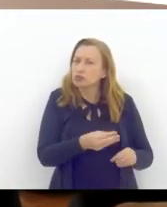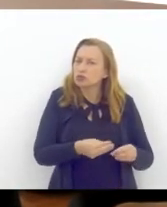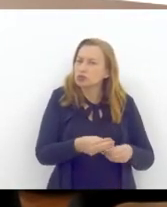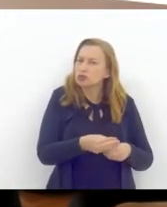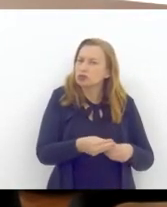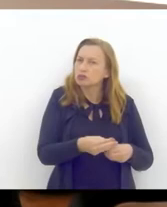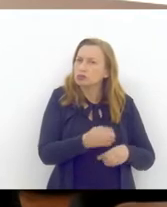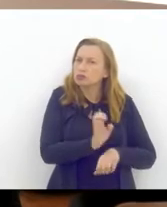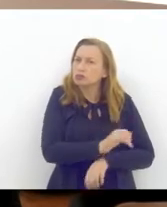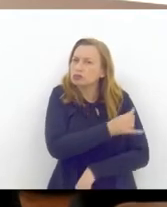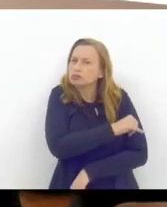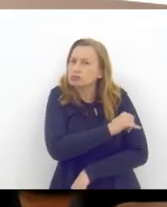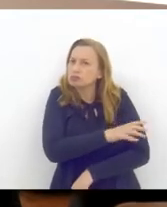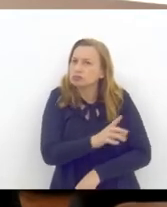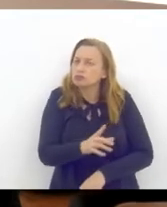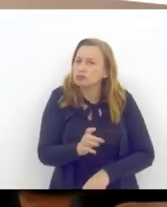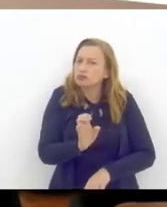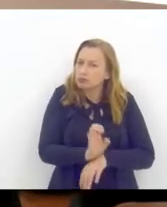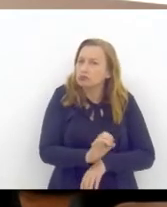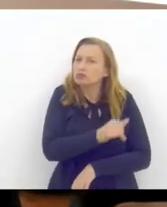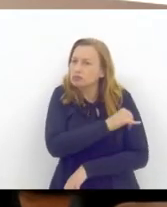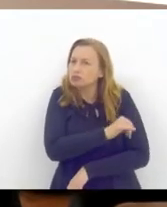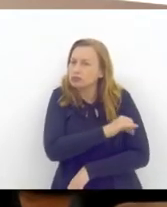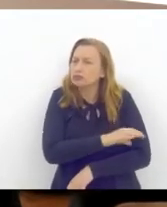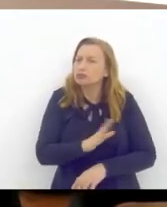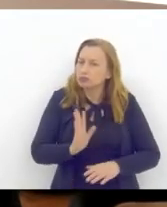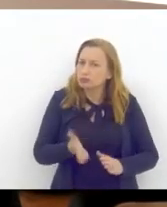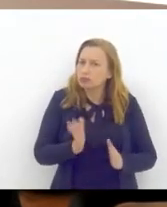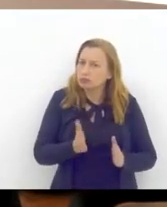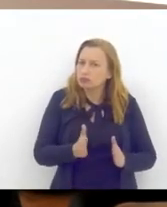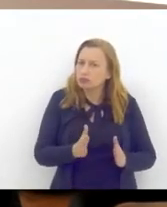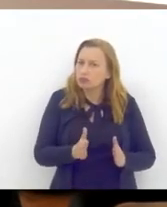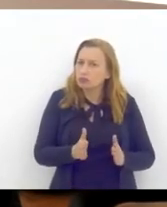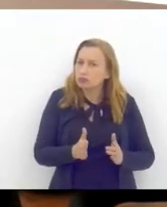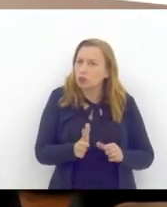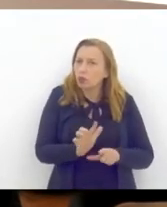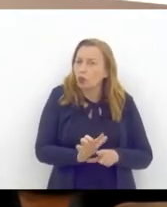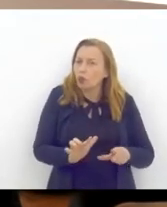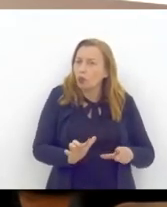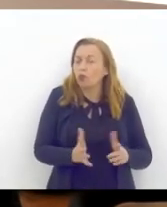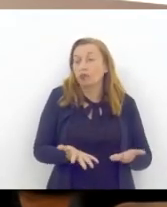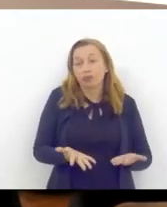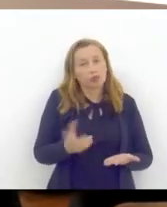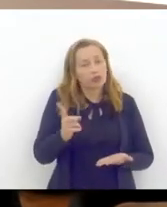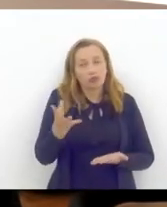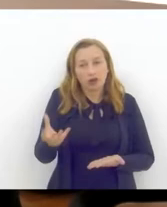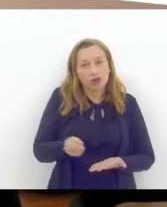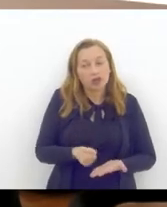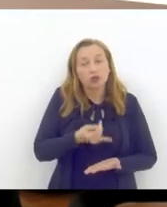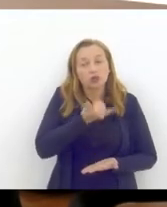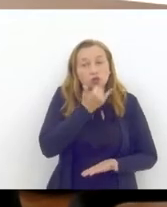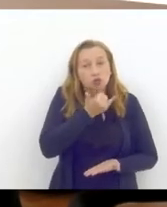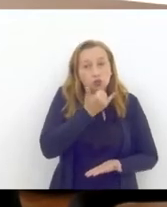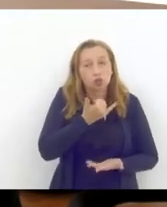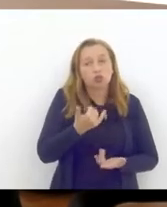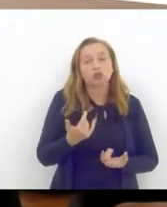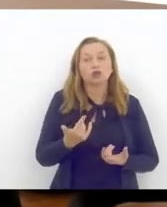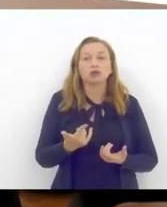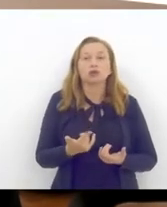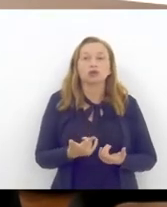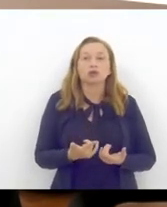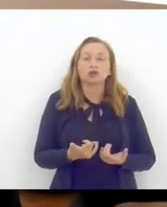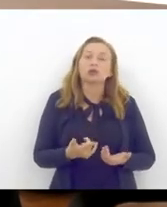Estado do Rio de Janeiro, que já tem cofres combalidos, né, vai ficar de fora, desculpe a minha sinceridade, por